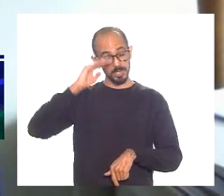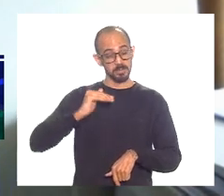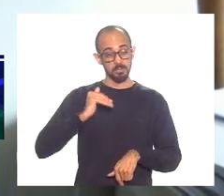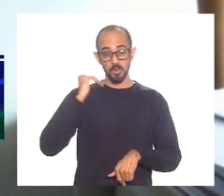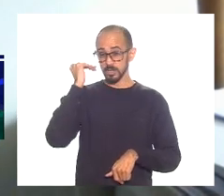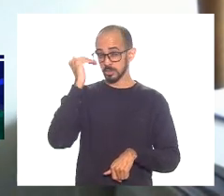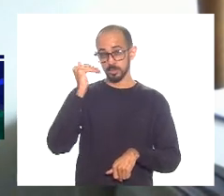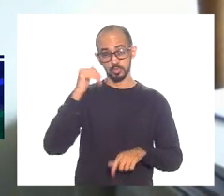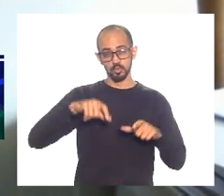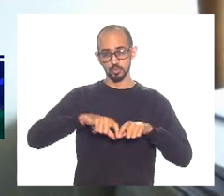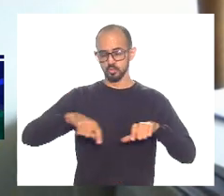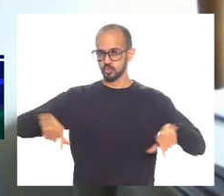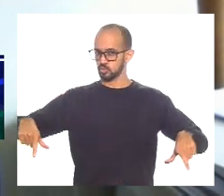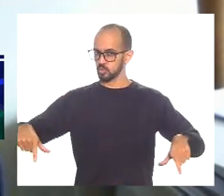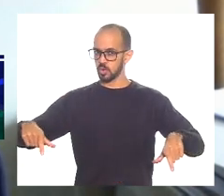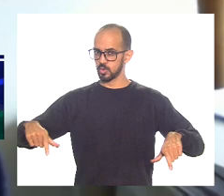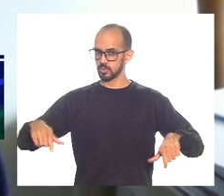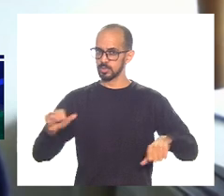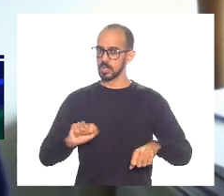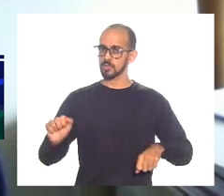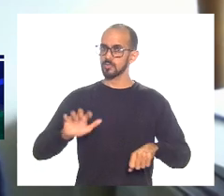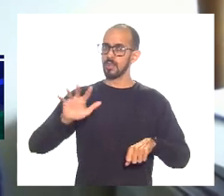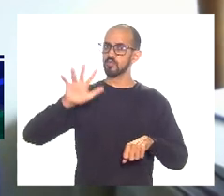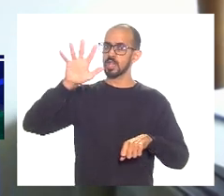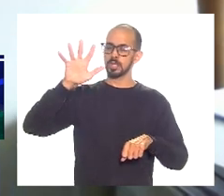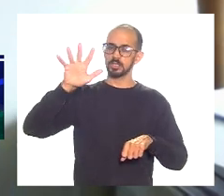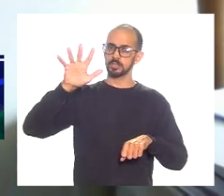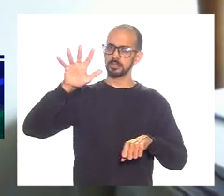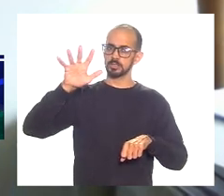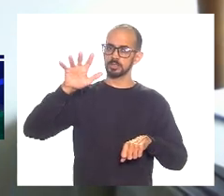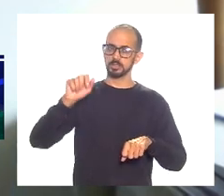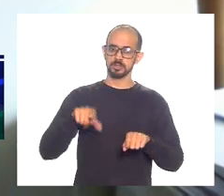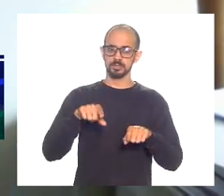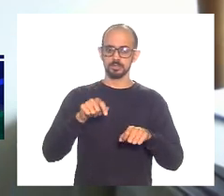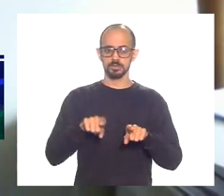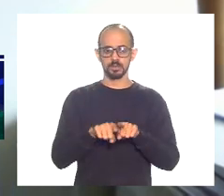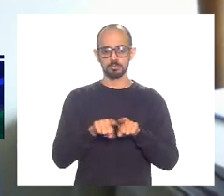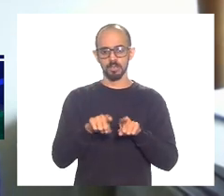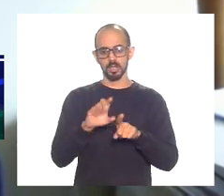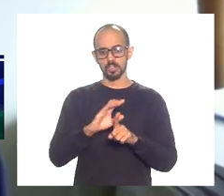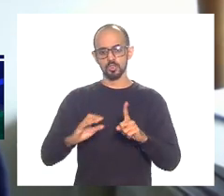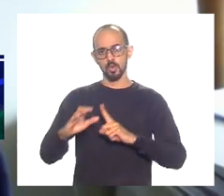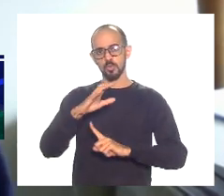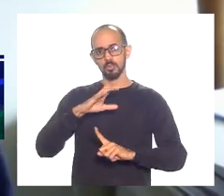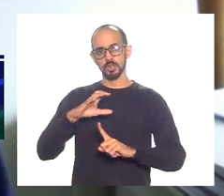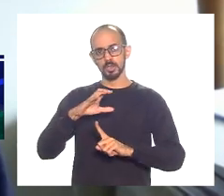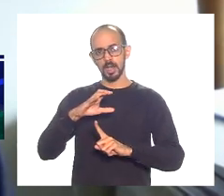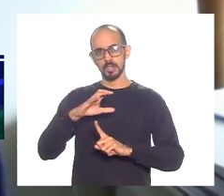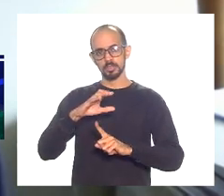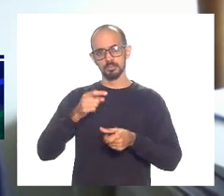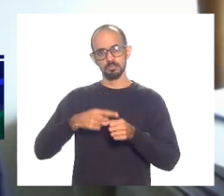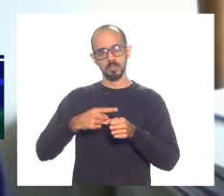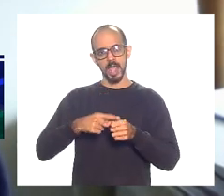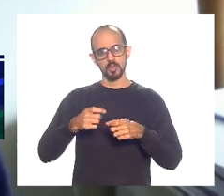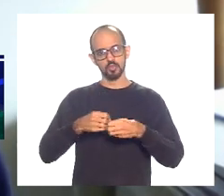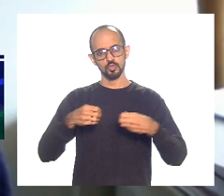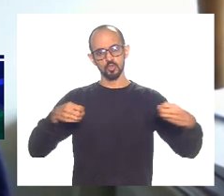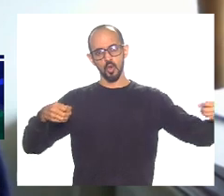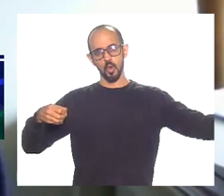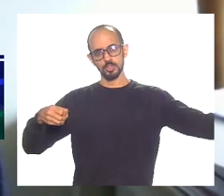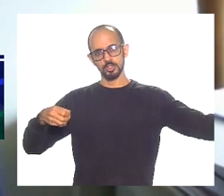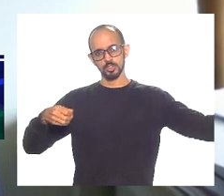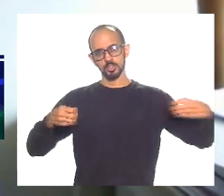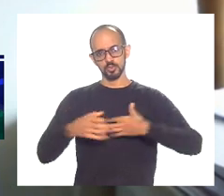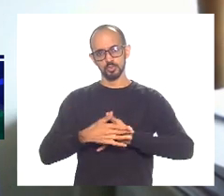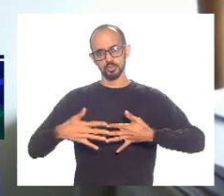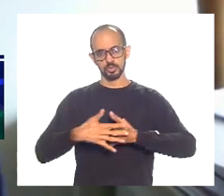esgoto, nas favelas e nas comunidades de periferia? Não tem essa